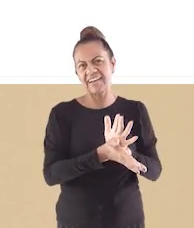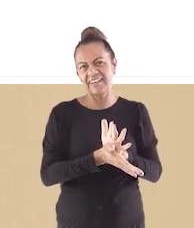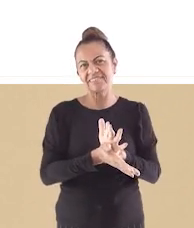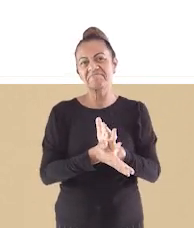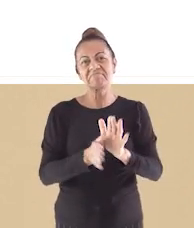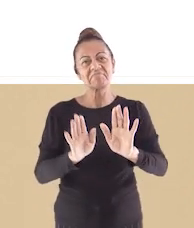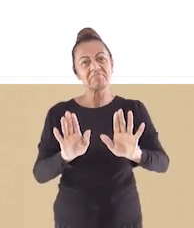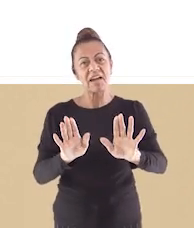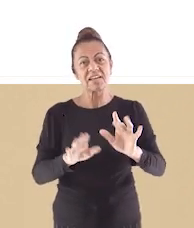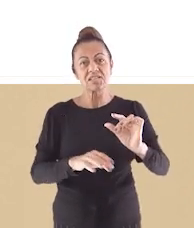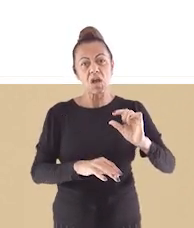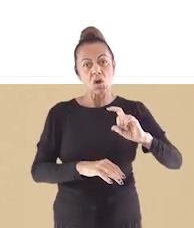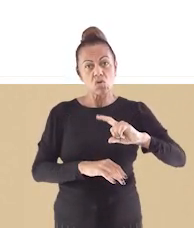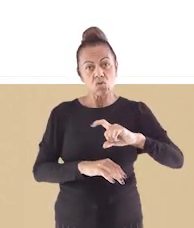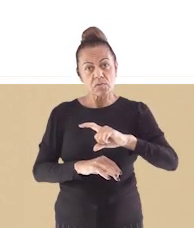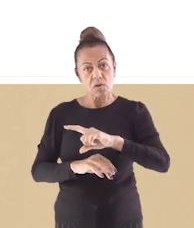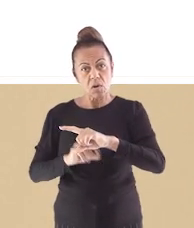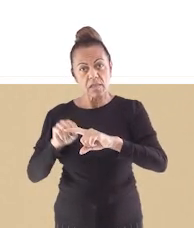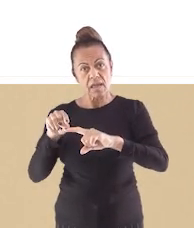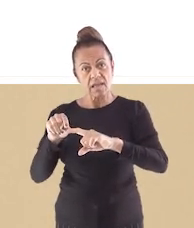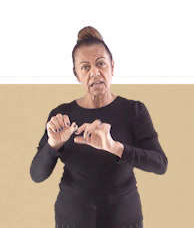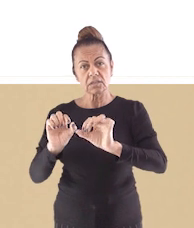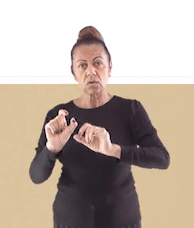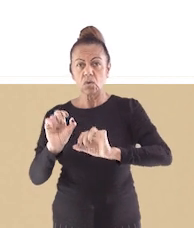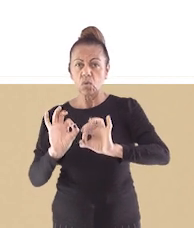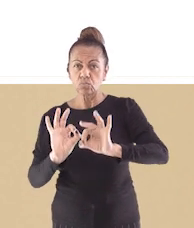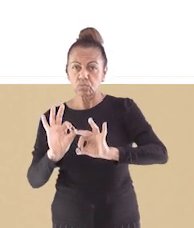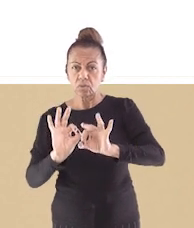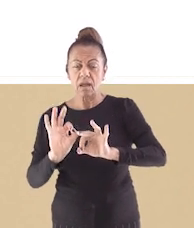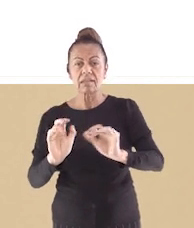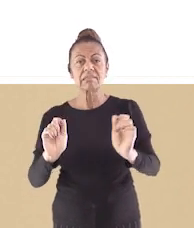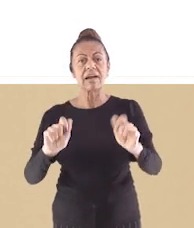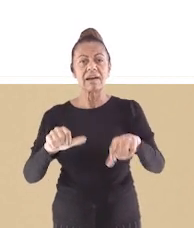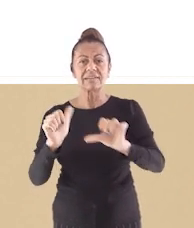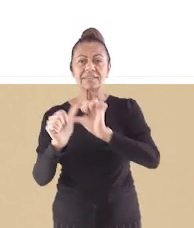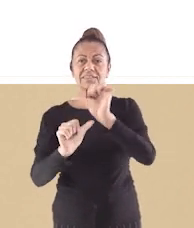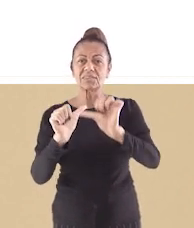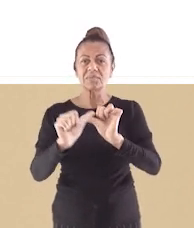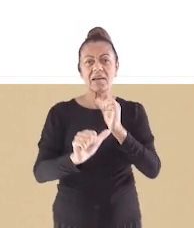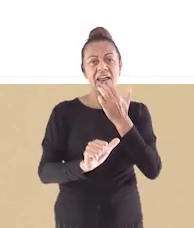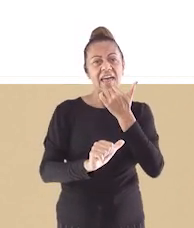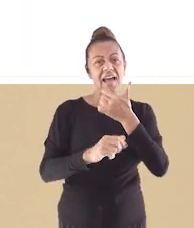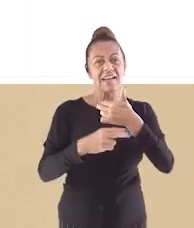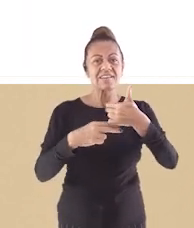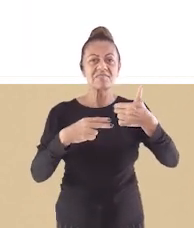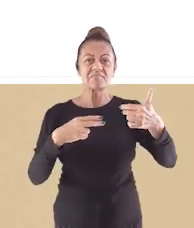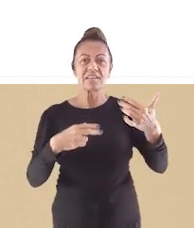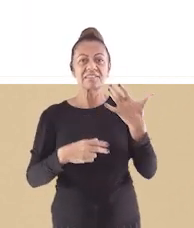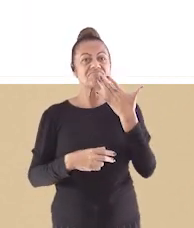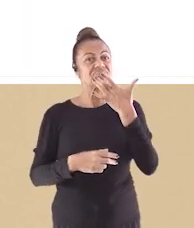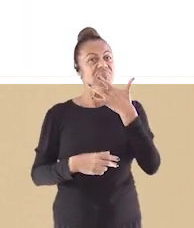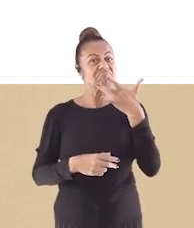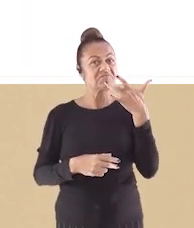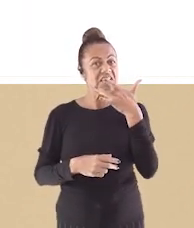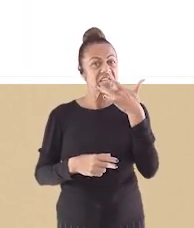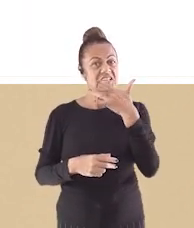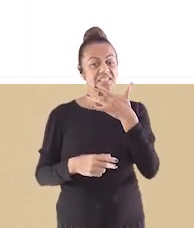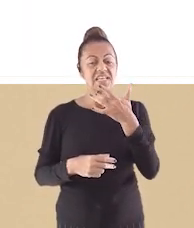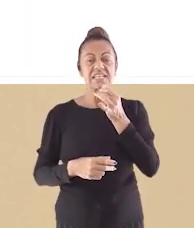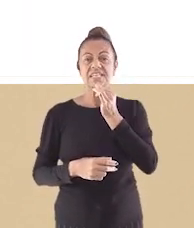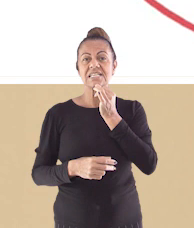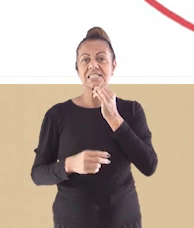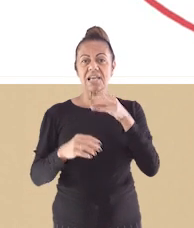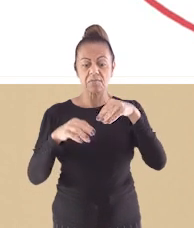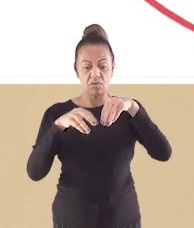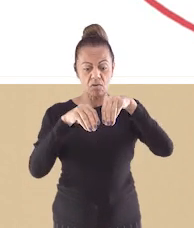comer, mas também porque os micróbios controlados podem transformar nossos alimentos em coisas deliciosas, quase que magicamente. O fermento, por exemplo, se alimenta do